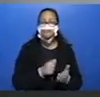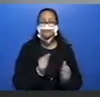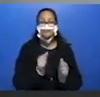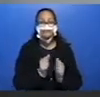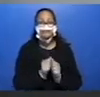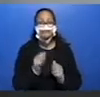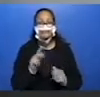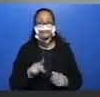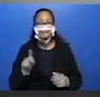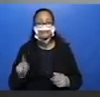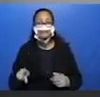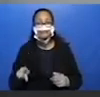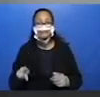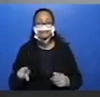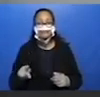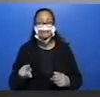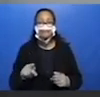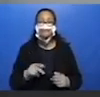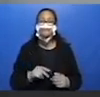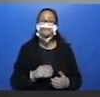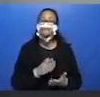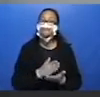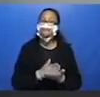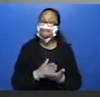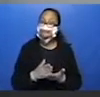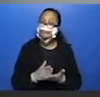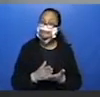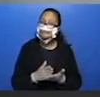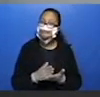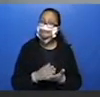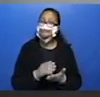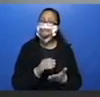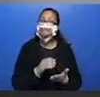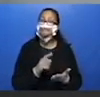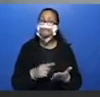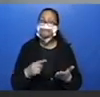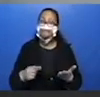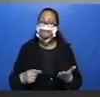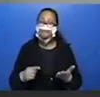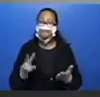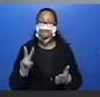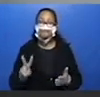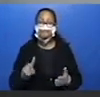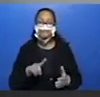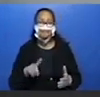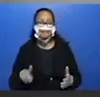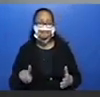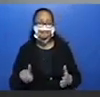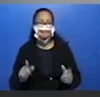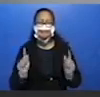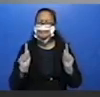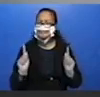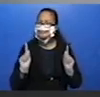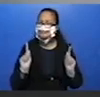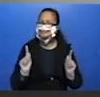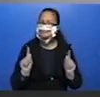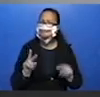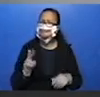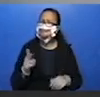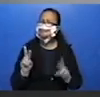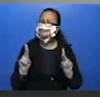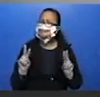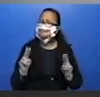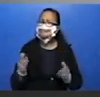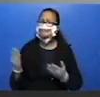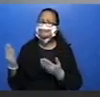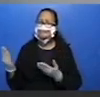professores. Vamos começar a apostila 2, pessoal? Todo mundo animado aqui, igual esses menininhos aqui? Então vamos